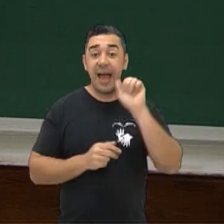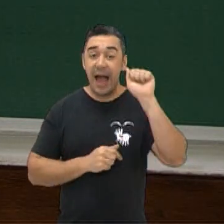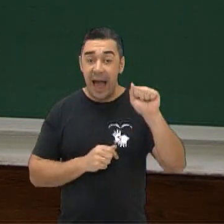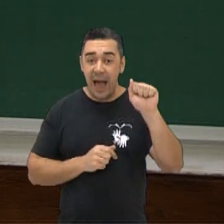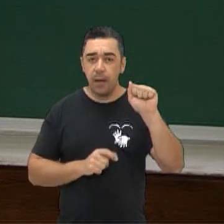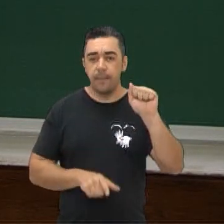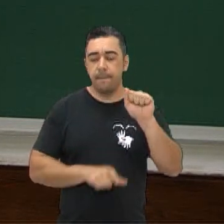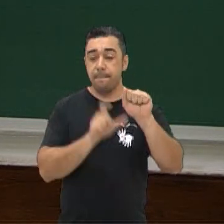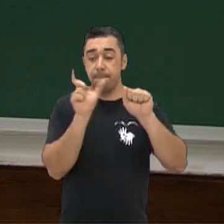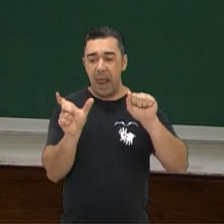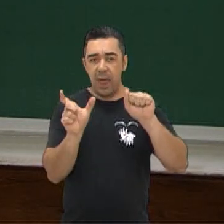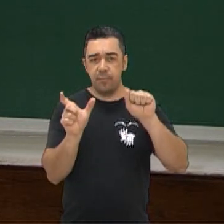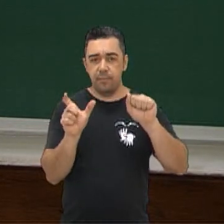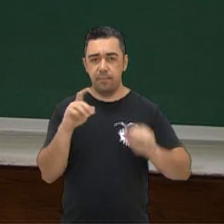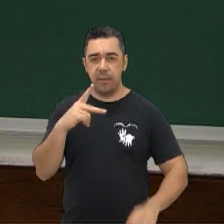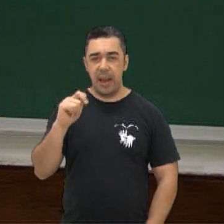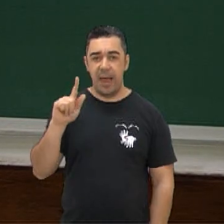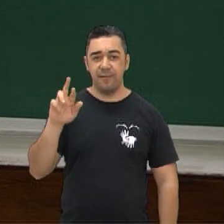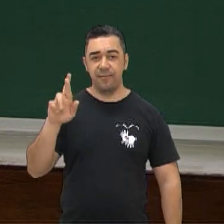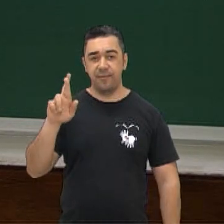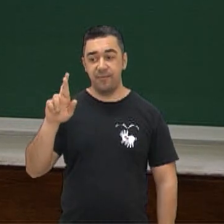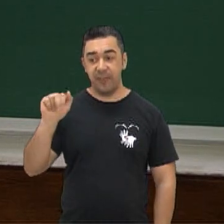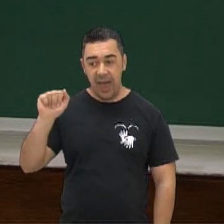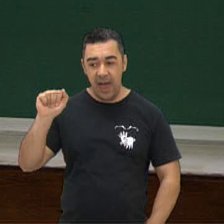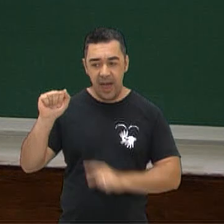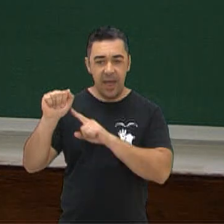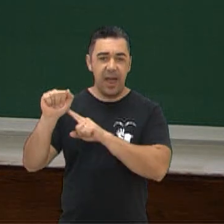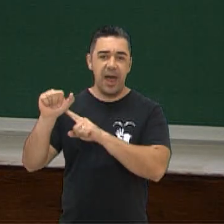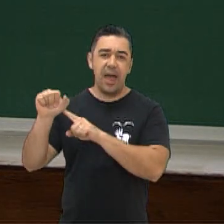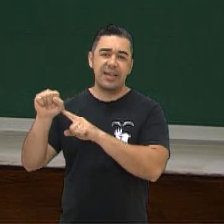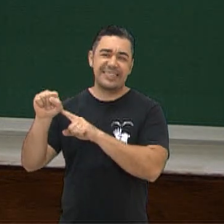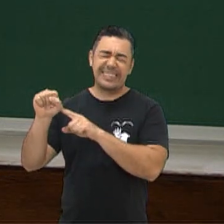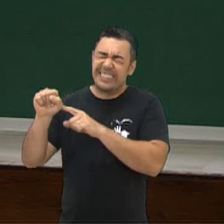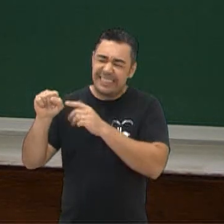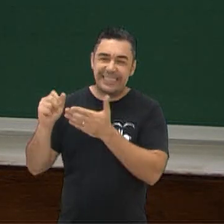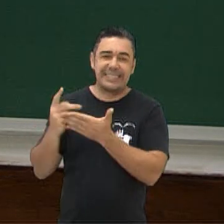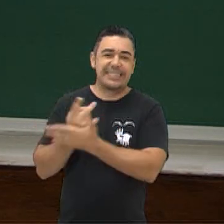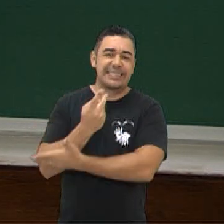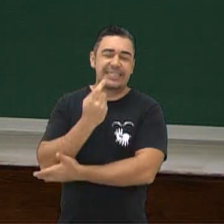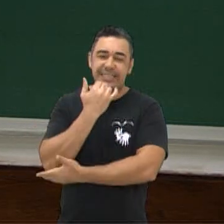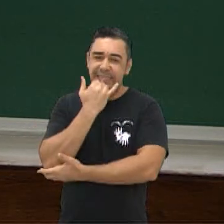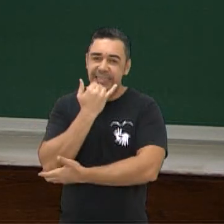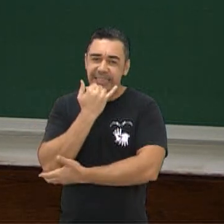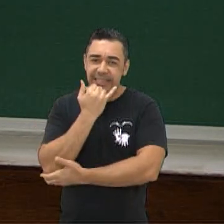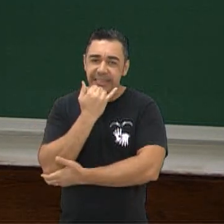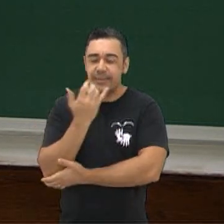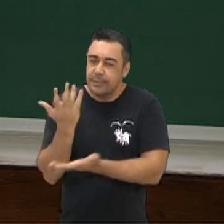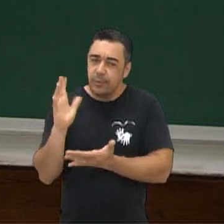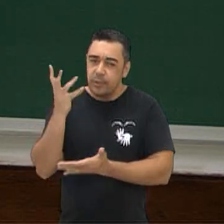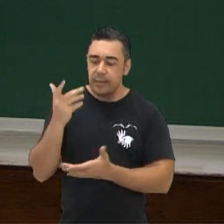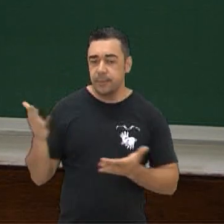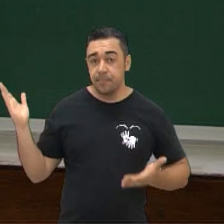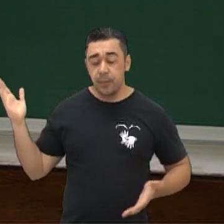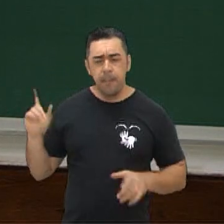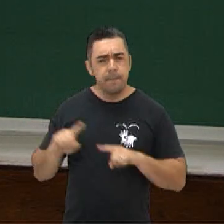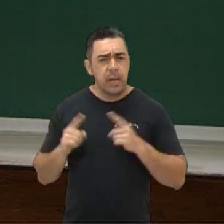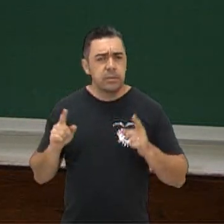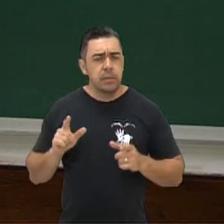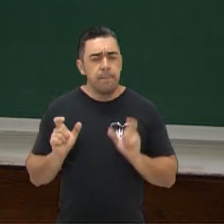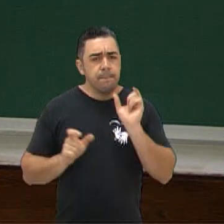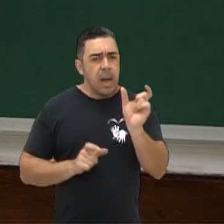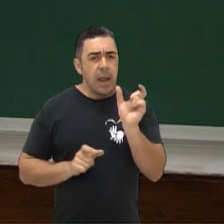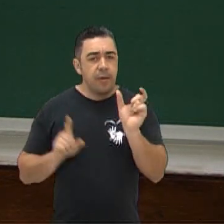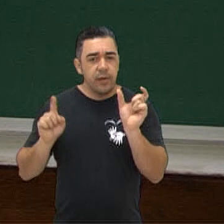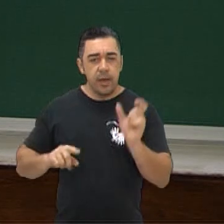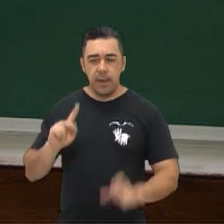a palavra em destaque. Está sobrando um S ali, né? Um morfema pluralizador. Escapou, acontece, né? Mas qual que é a palavra em